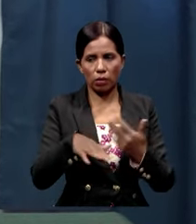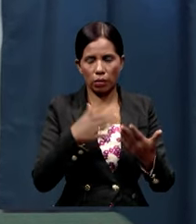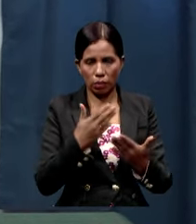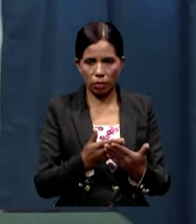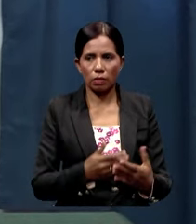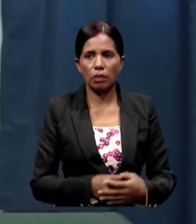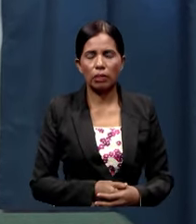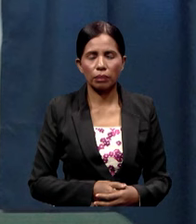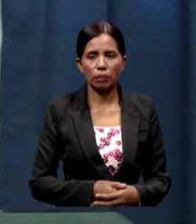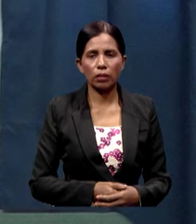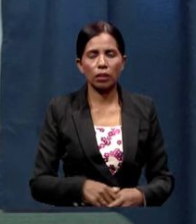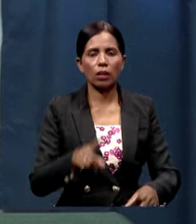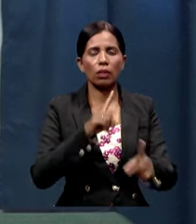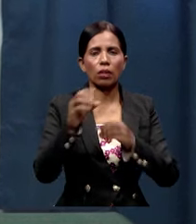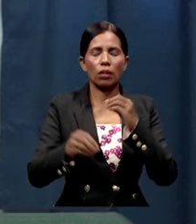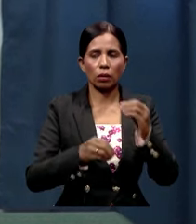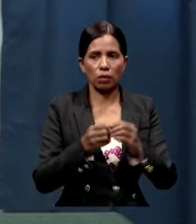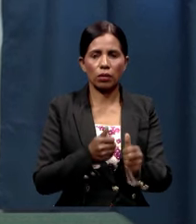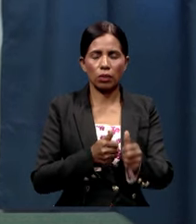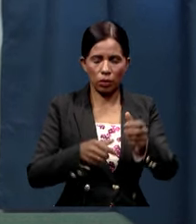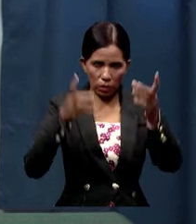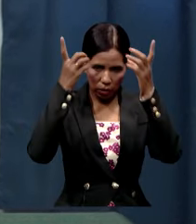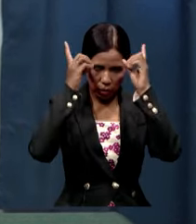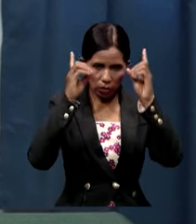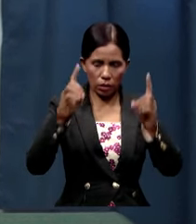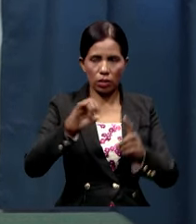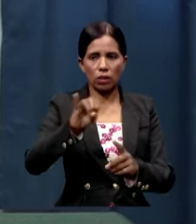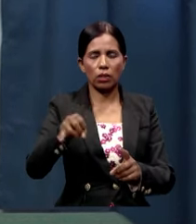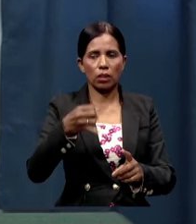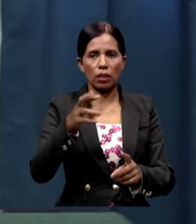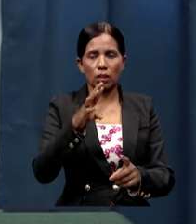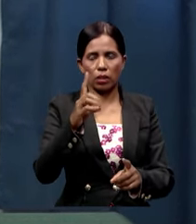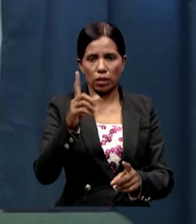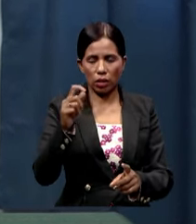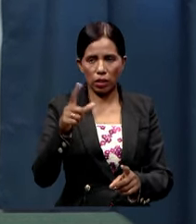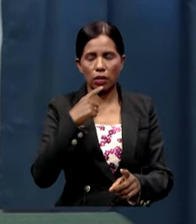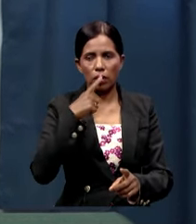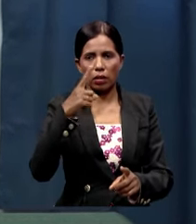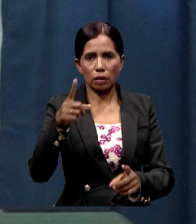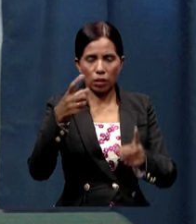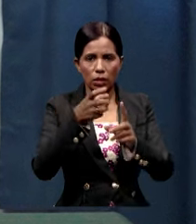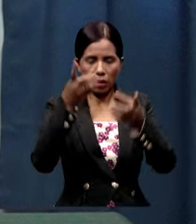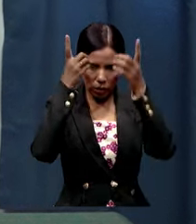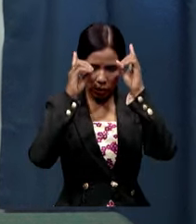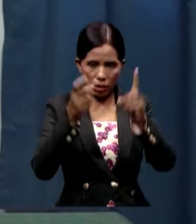hutu ara kolia kona ba grau tu definição jornal da república nela grau define o si cargo